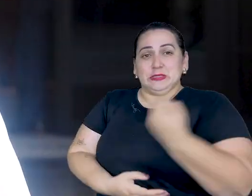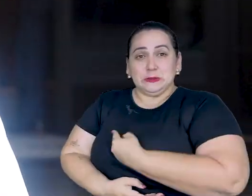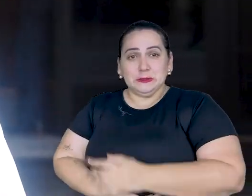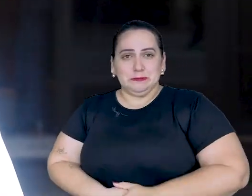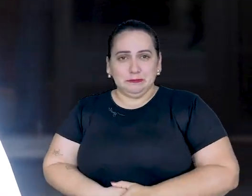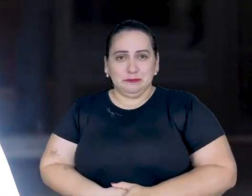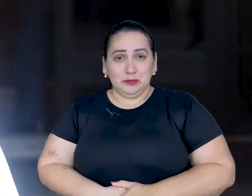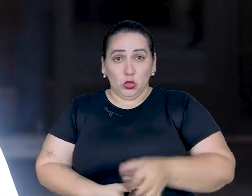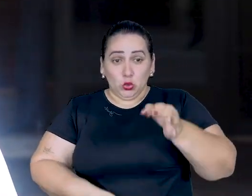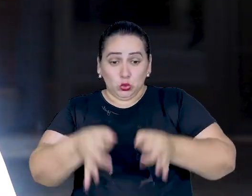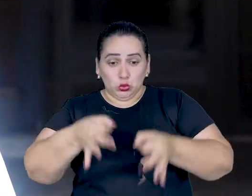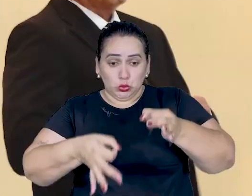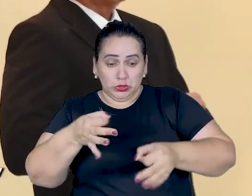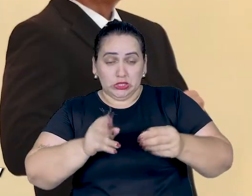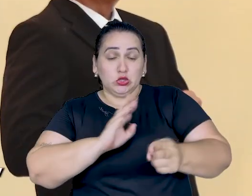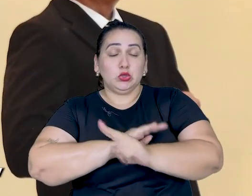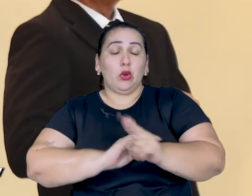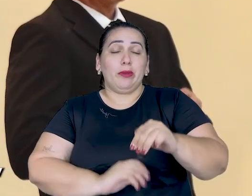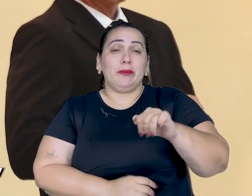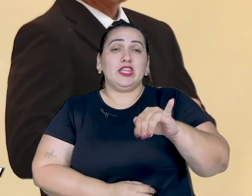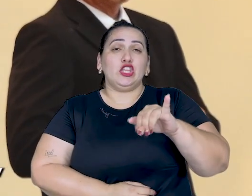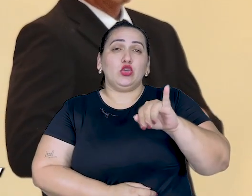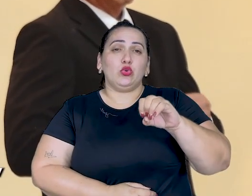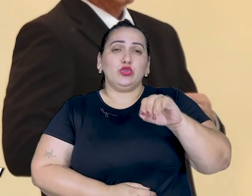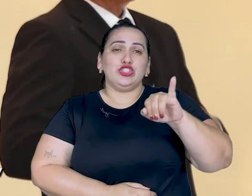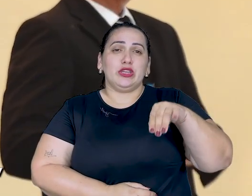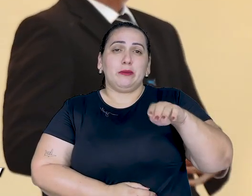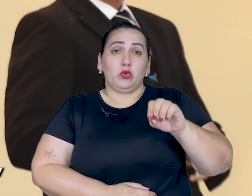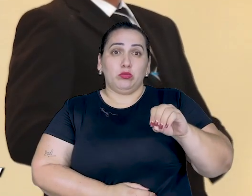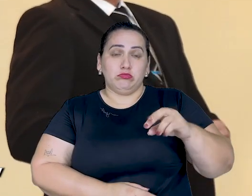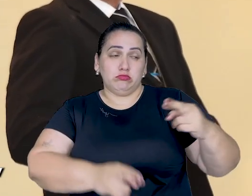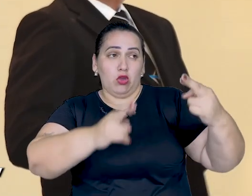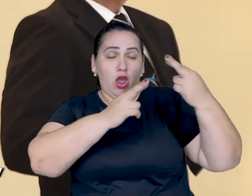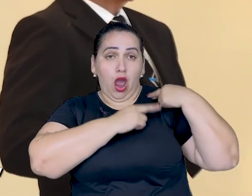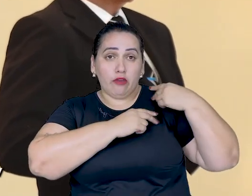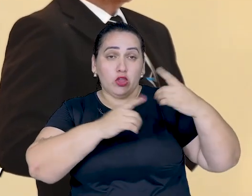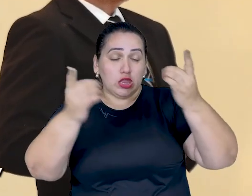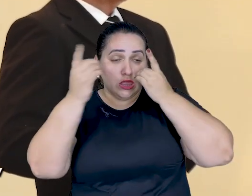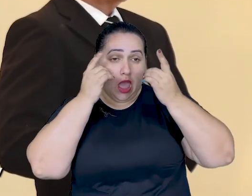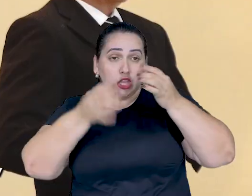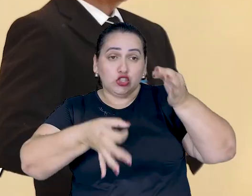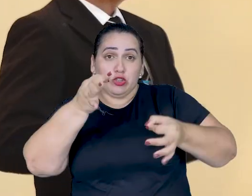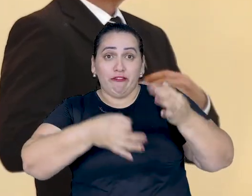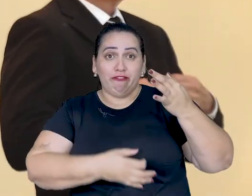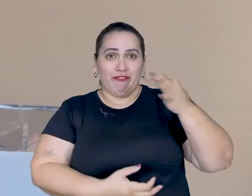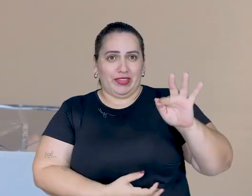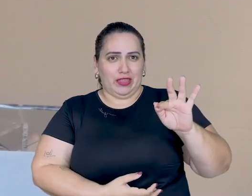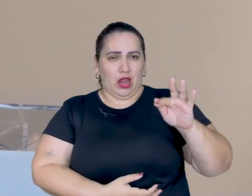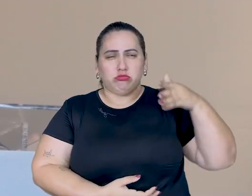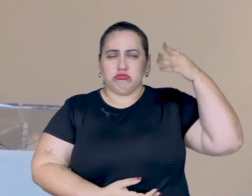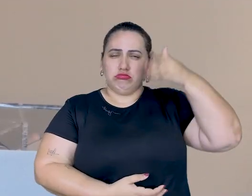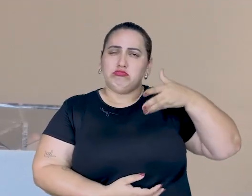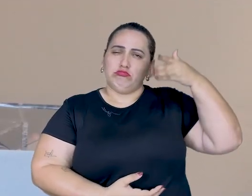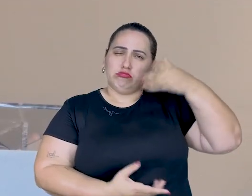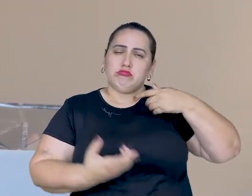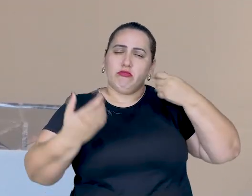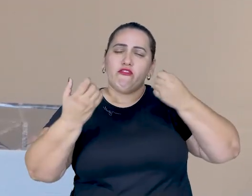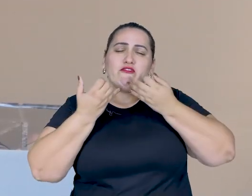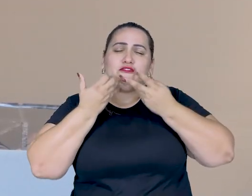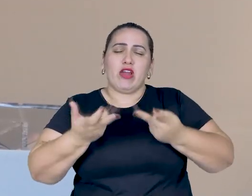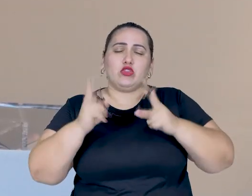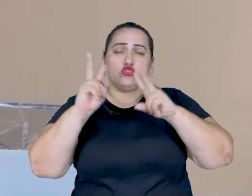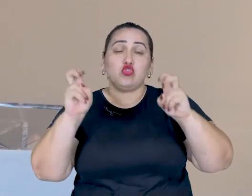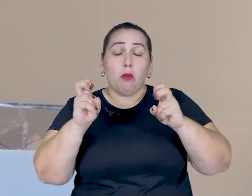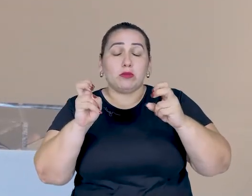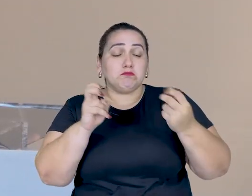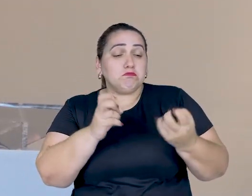momento, compartilhadas. Já o juiz Mário Jambo, encarregado de dados da Justiça Federal, em seu discurso afirmou que há